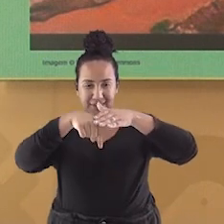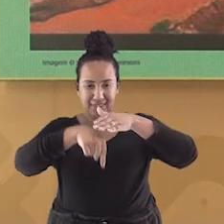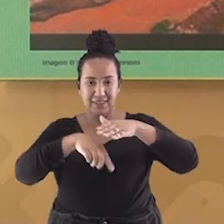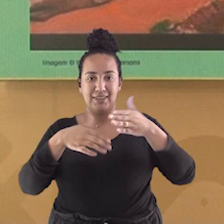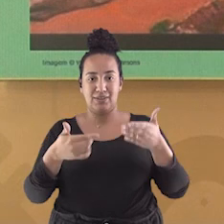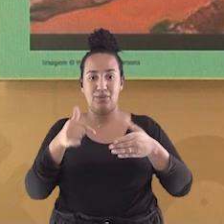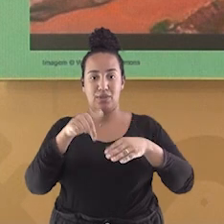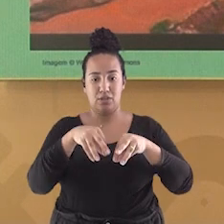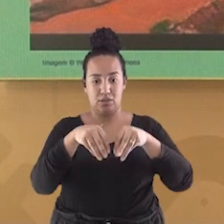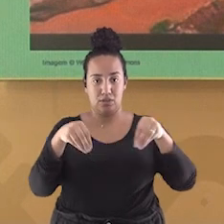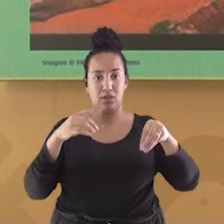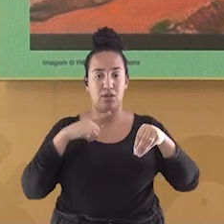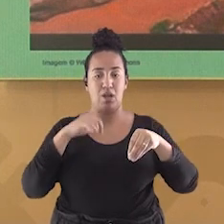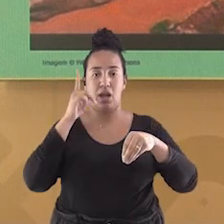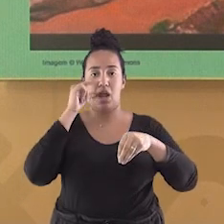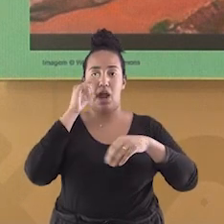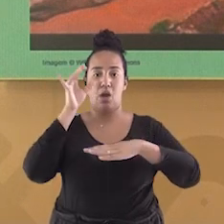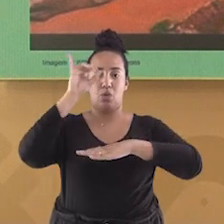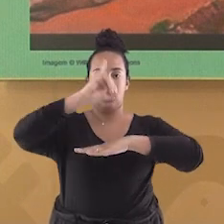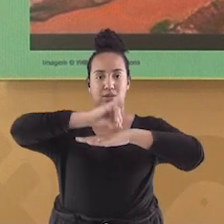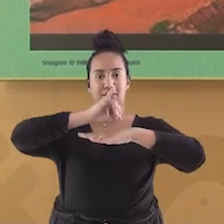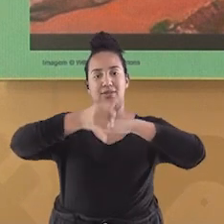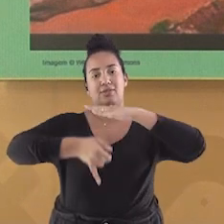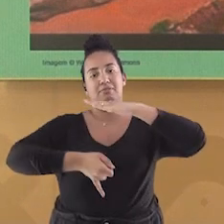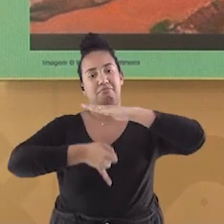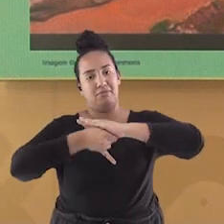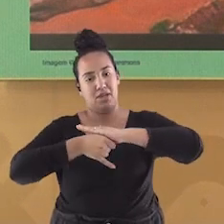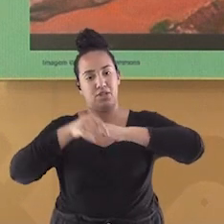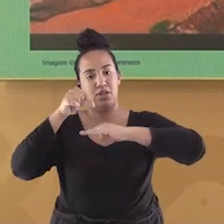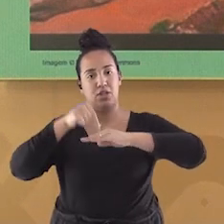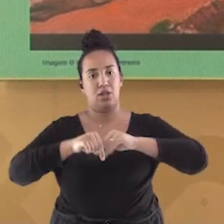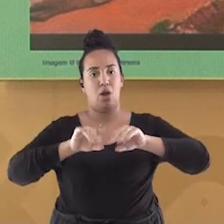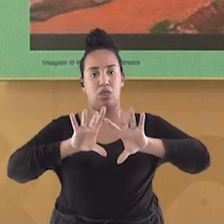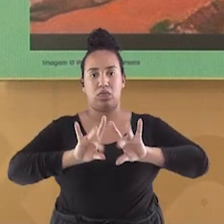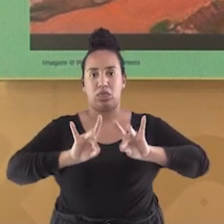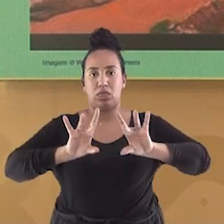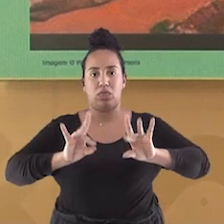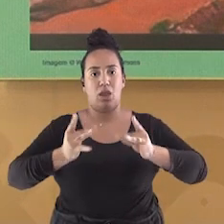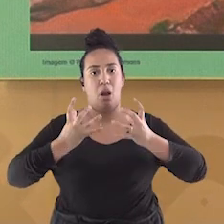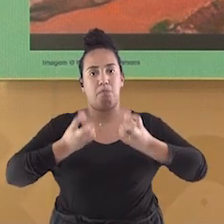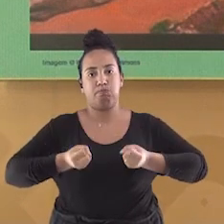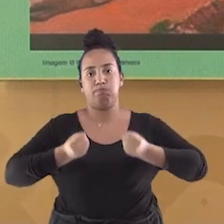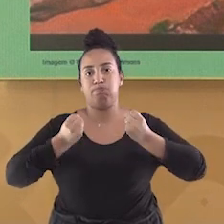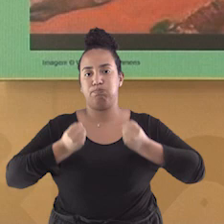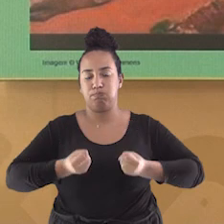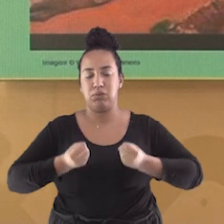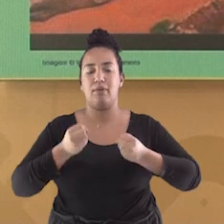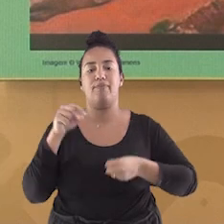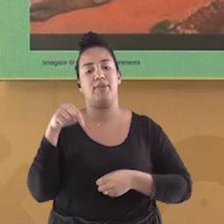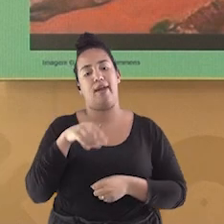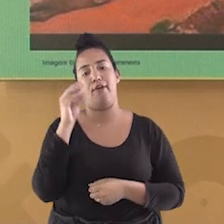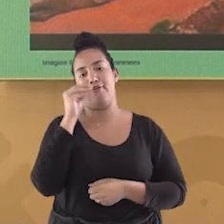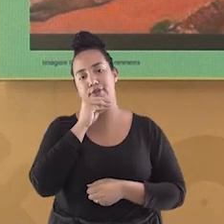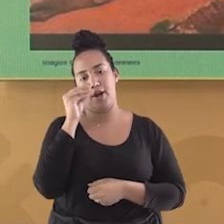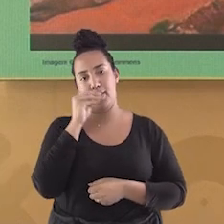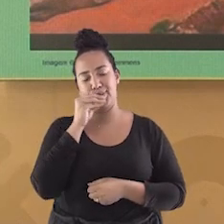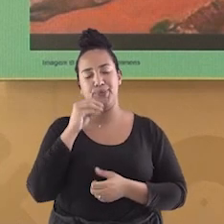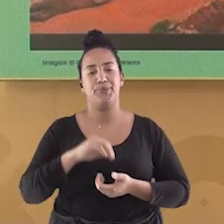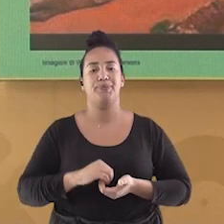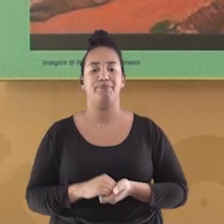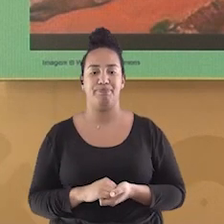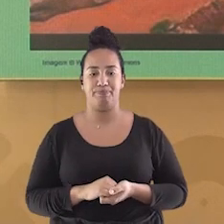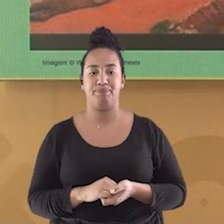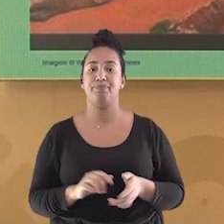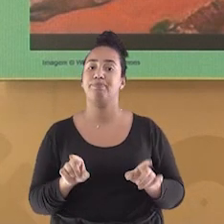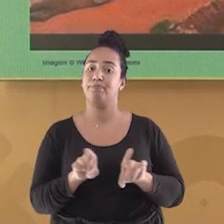recebe água tanto por cima quanto por baixo, ficando completamente encharcado, mais frágil.